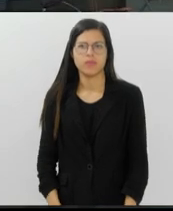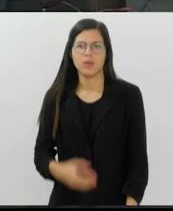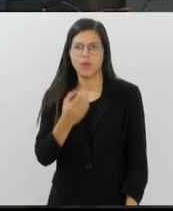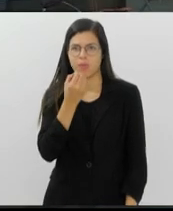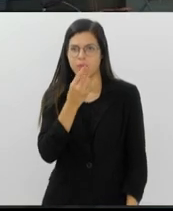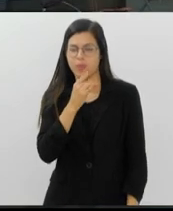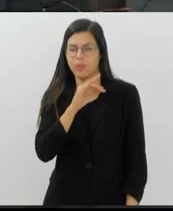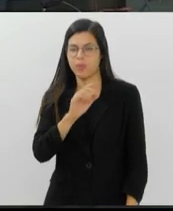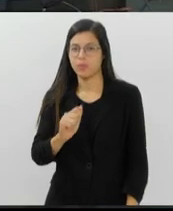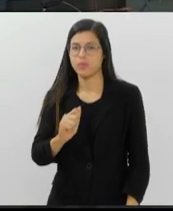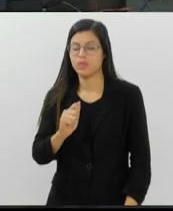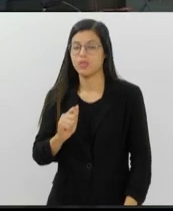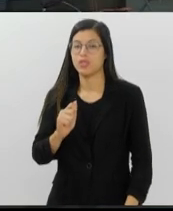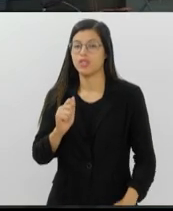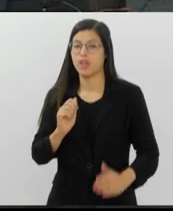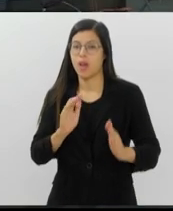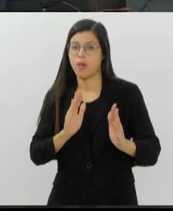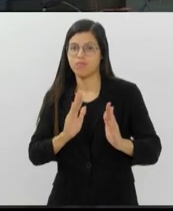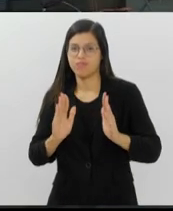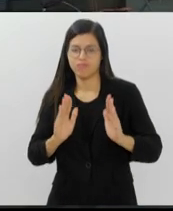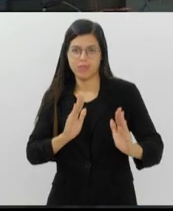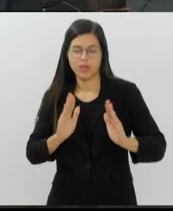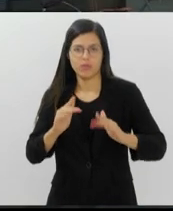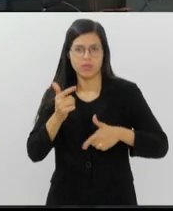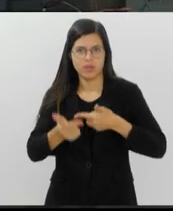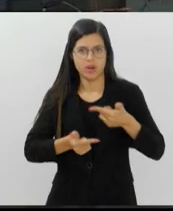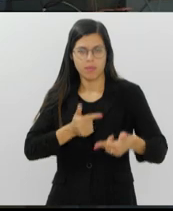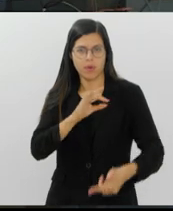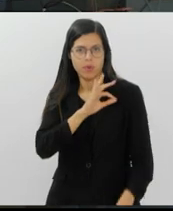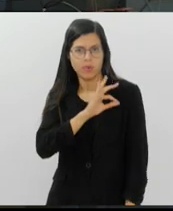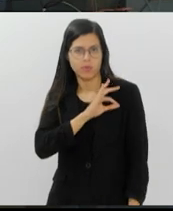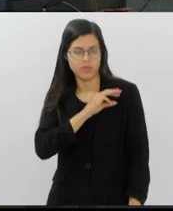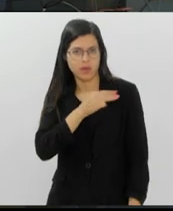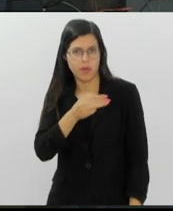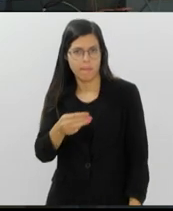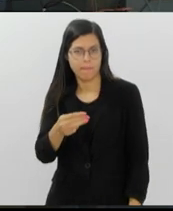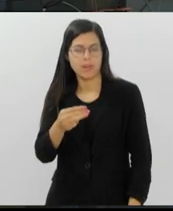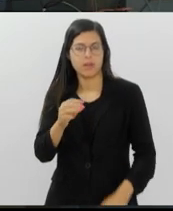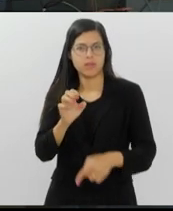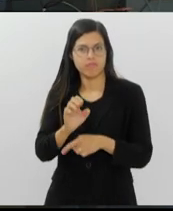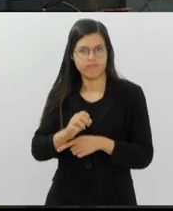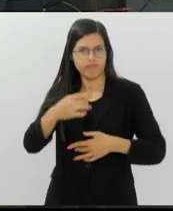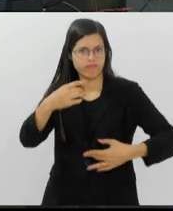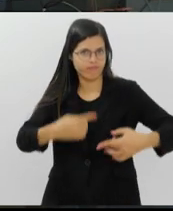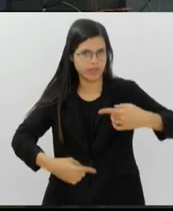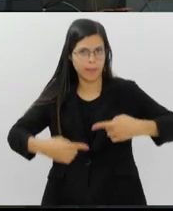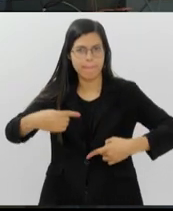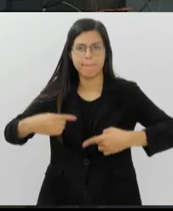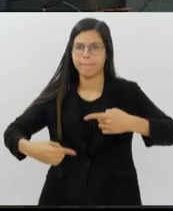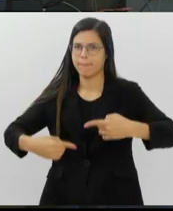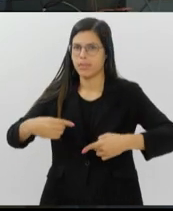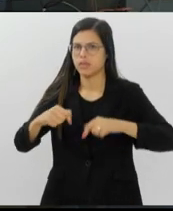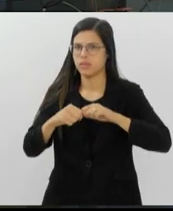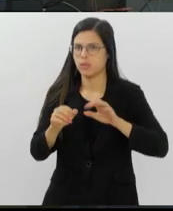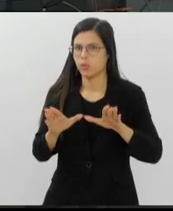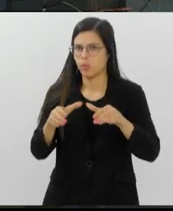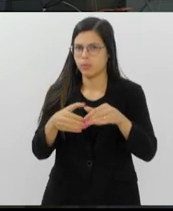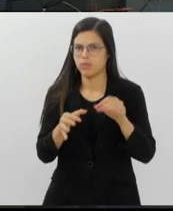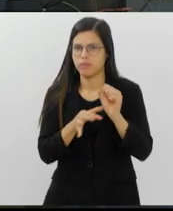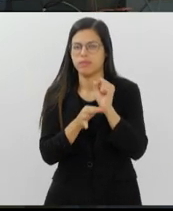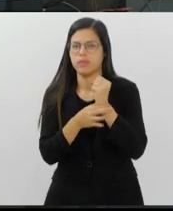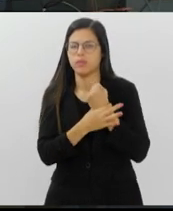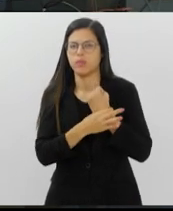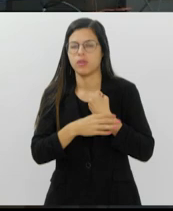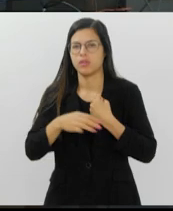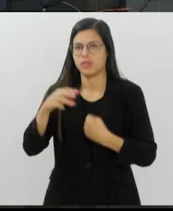Bom dia. A jornada de trabalho dos policiais militares do Estado foi tema de um longo debate realizado pela Comissão de Segurança